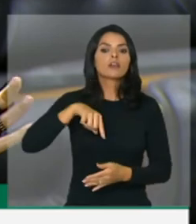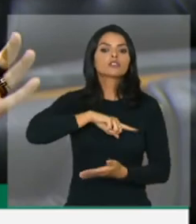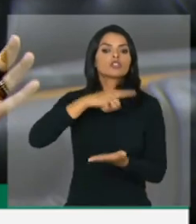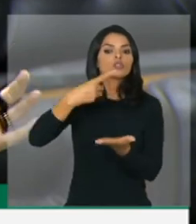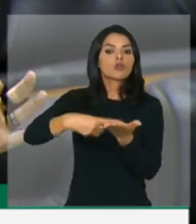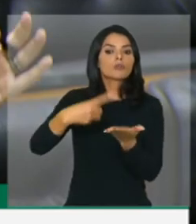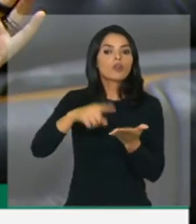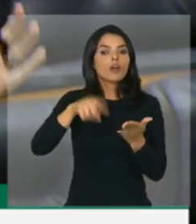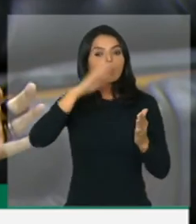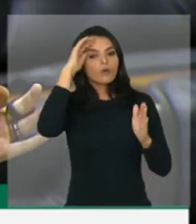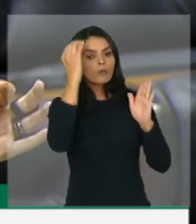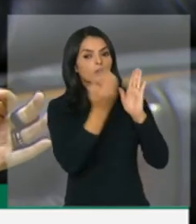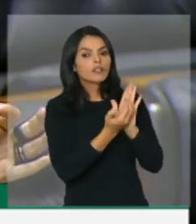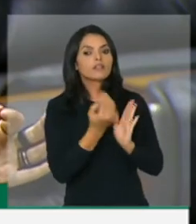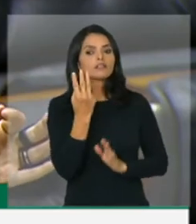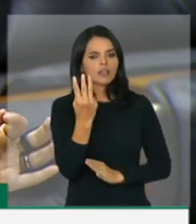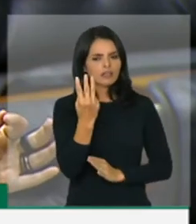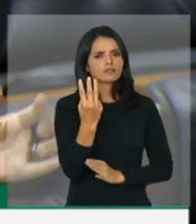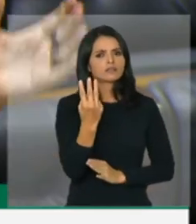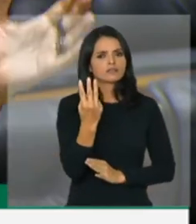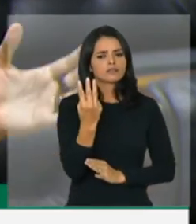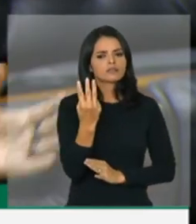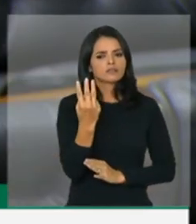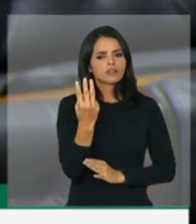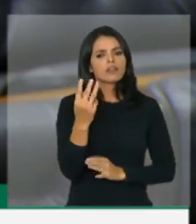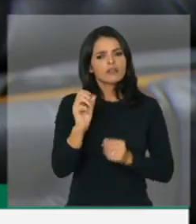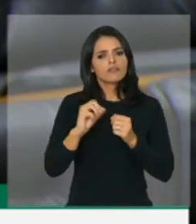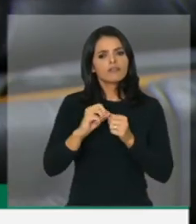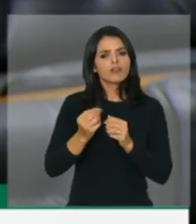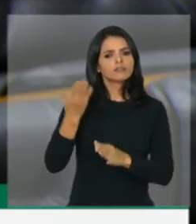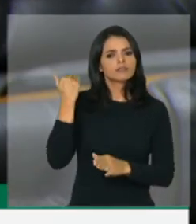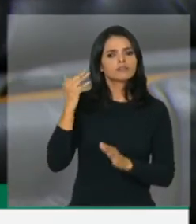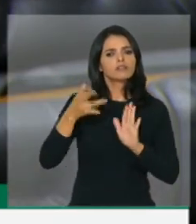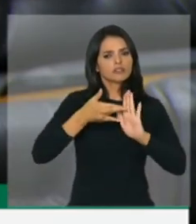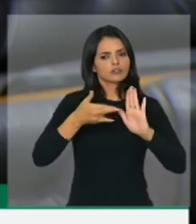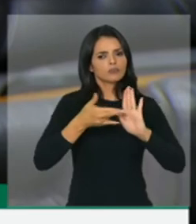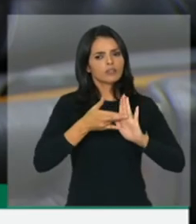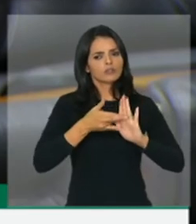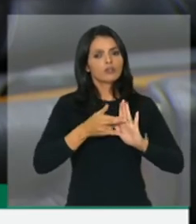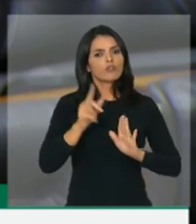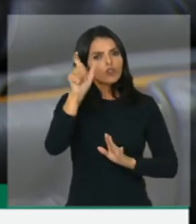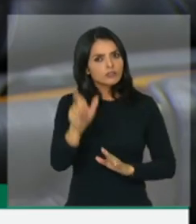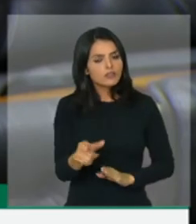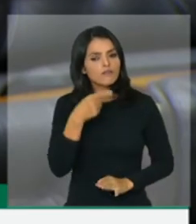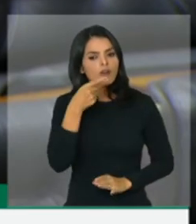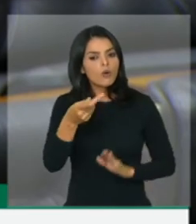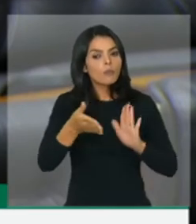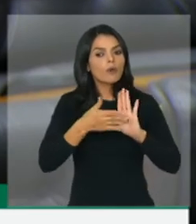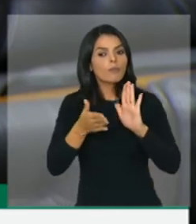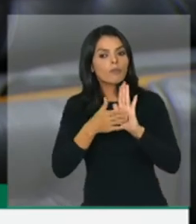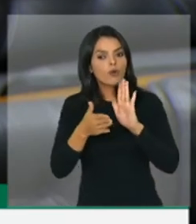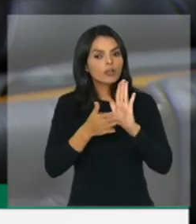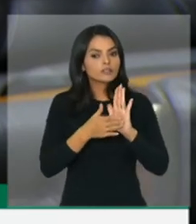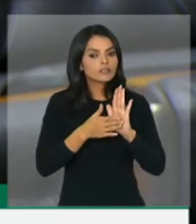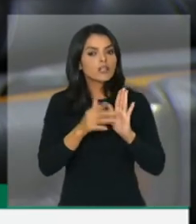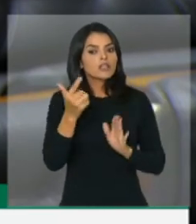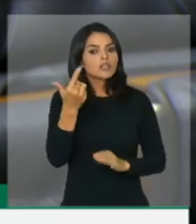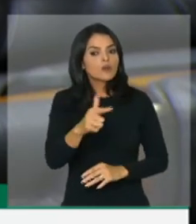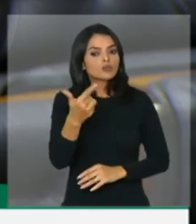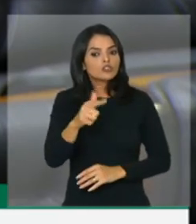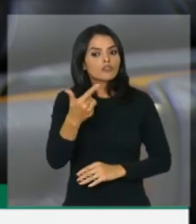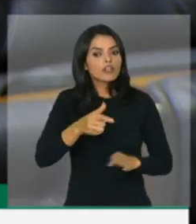foi de cumprir as três inscrições, e assim foi feito conforme o regimento. Quando Vossa Excelência propôs que não tivessem